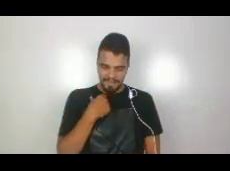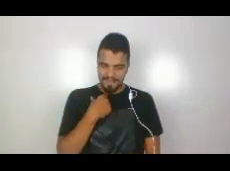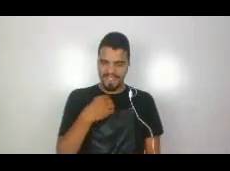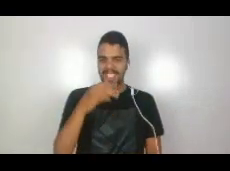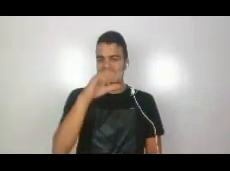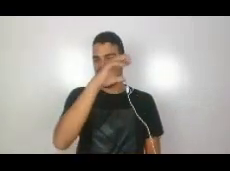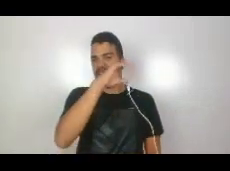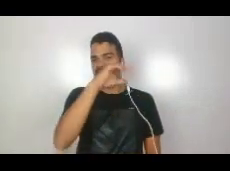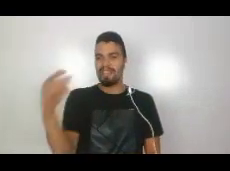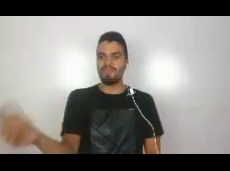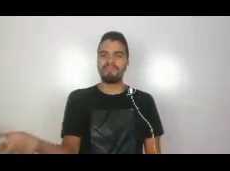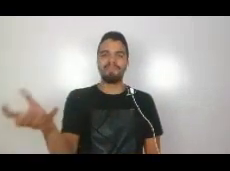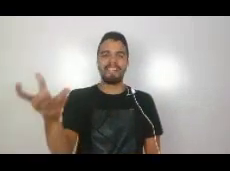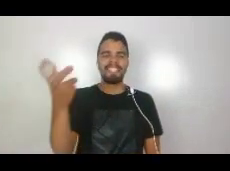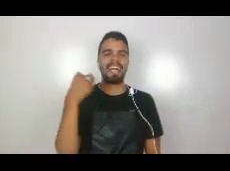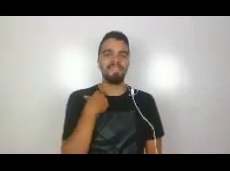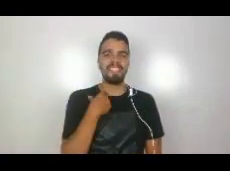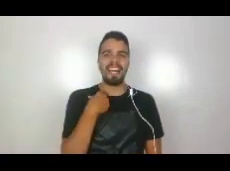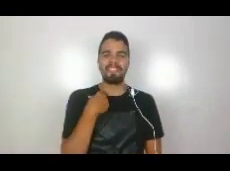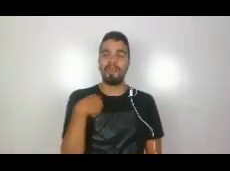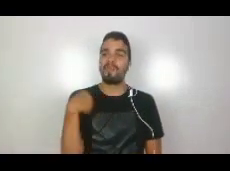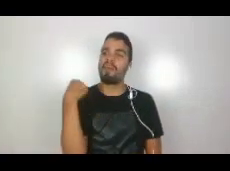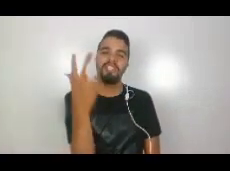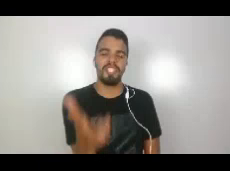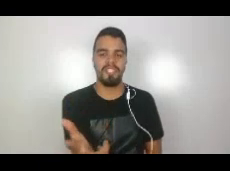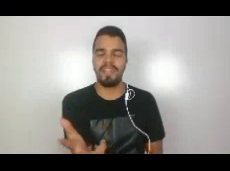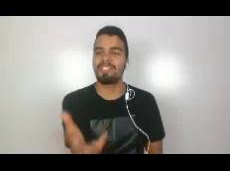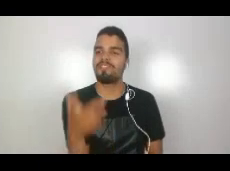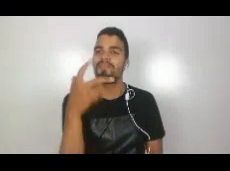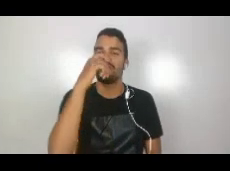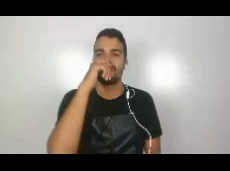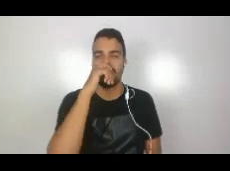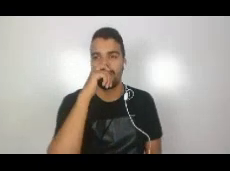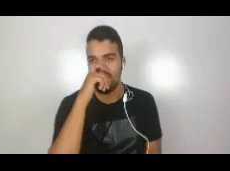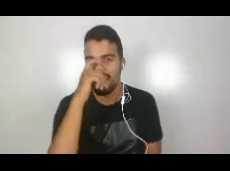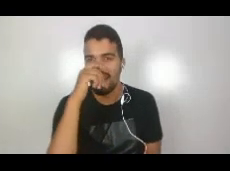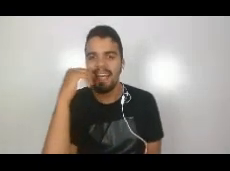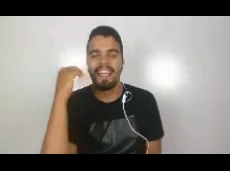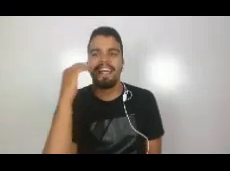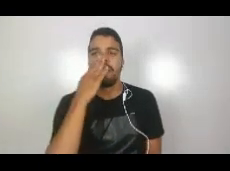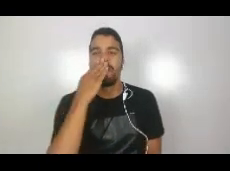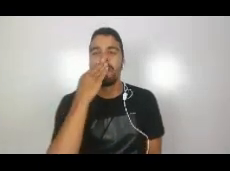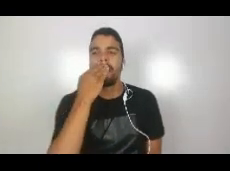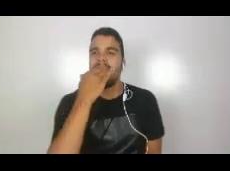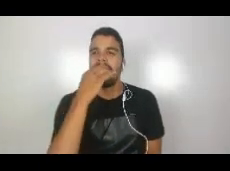saber quando o aluno mandar atividade para eu corrigir a atividade, como que eu vou saber